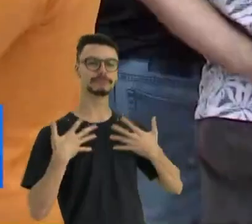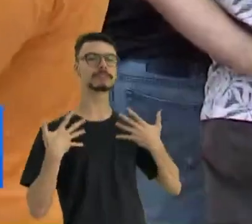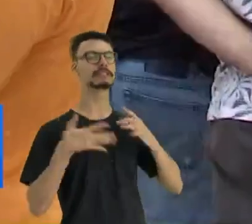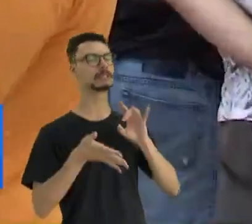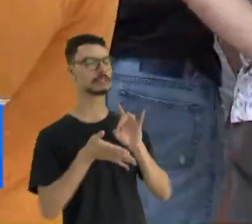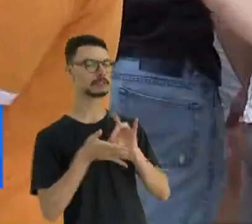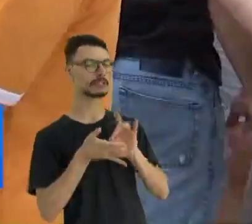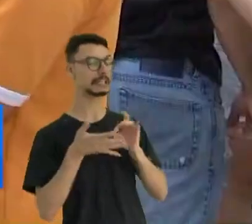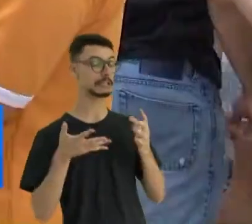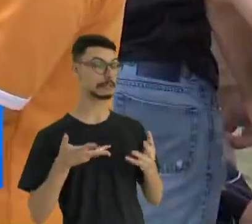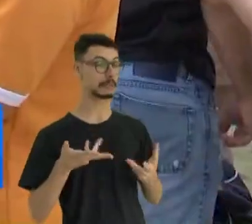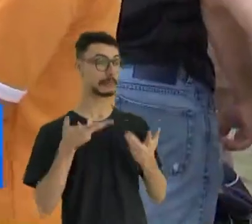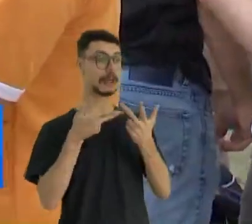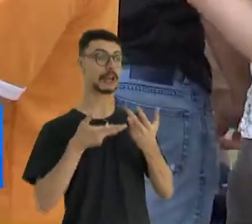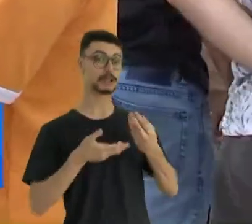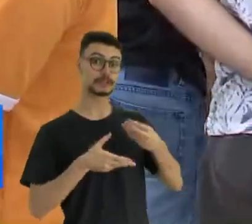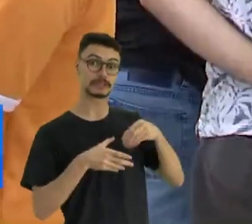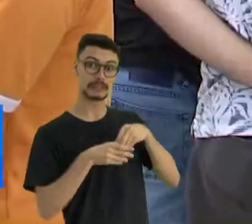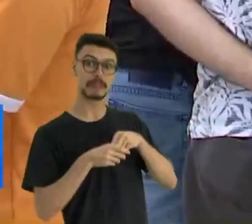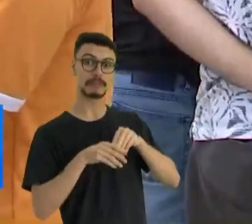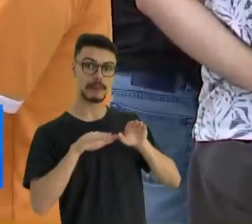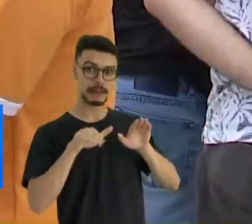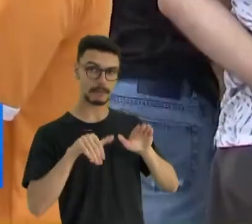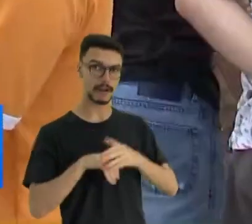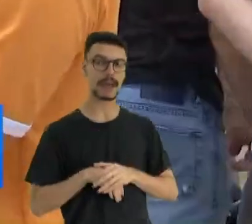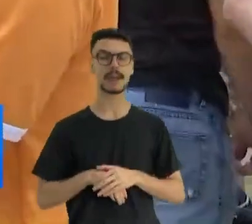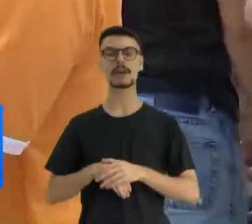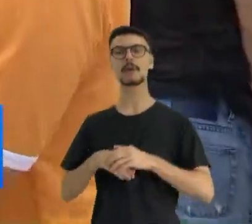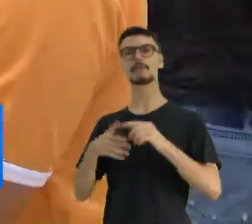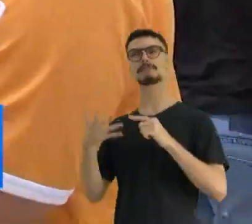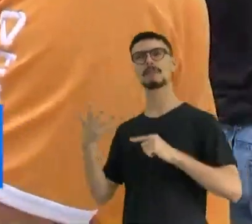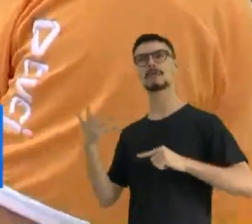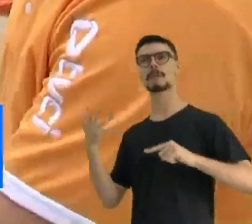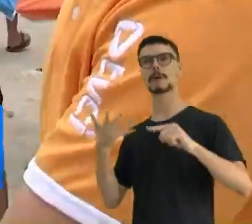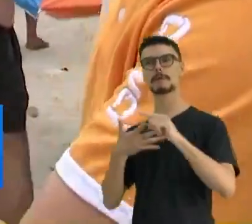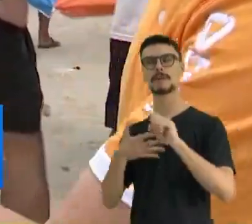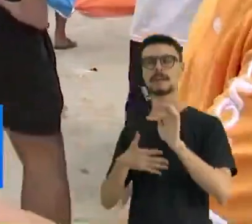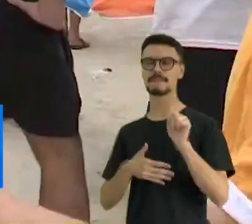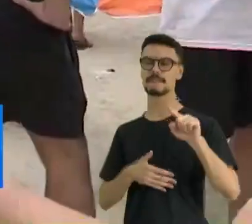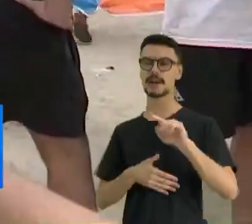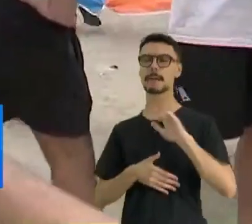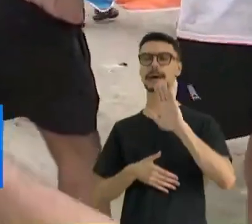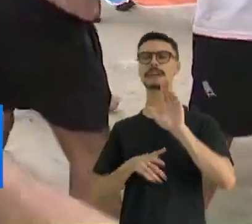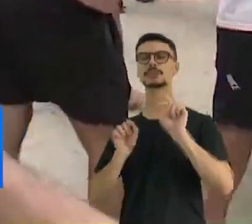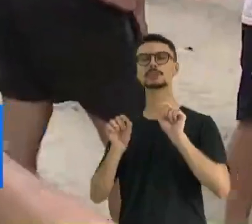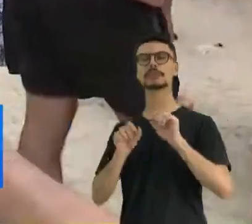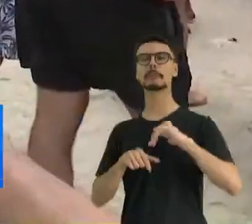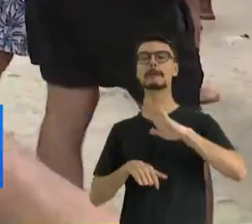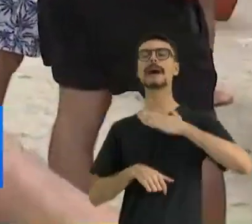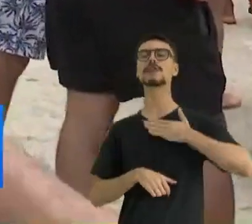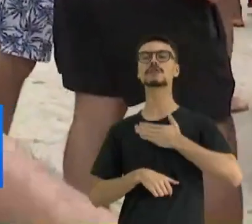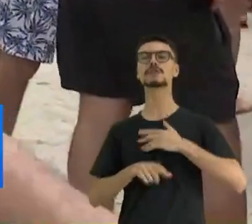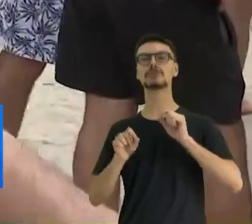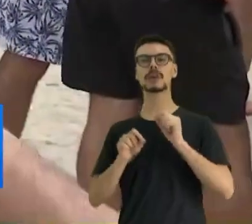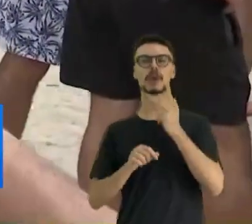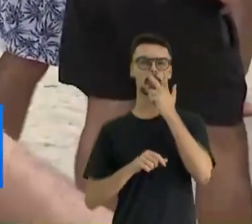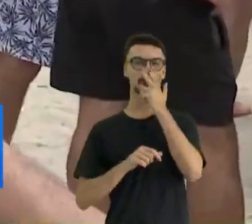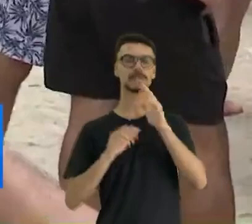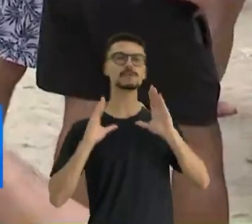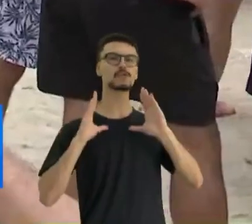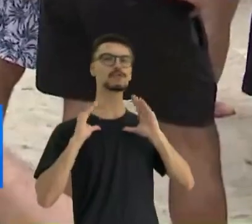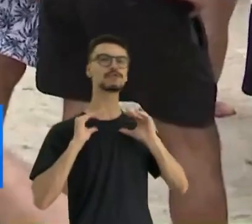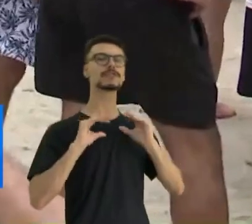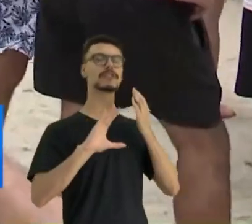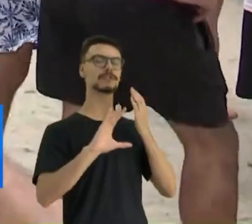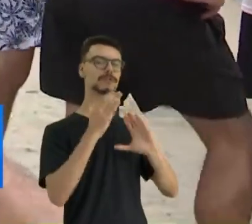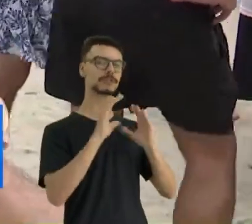essa experiência. Pra você que é fã, é difícil escolher uma música, mas você tem uma preferida? Eu acho que Os Anjos Cantam. Ah, e pra